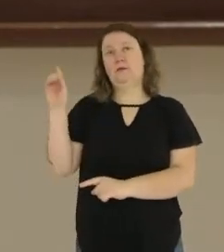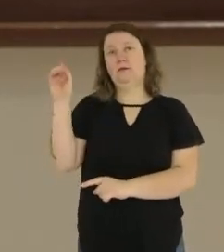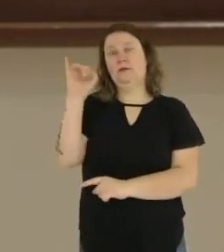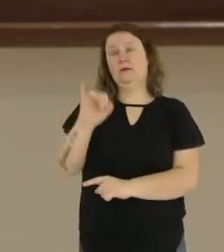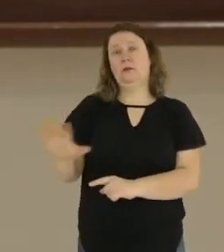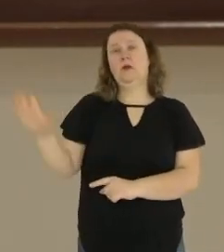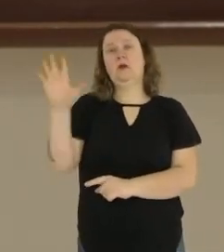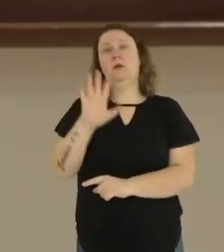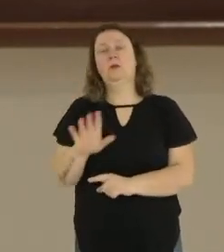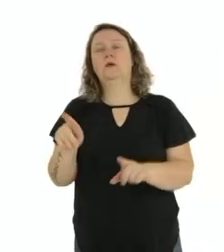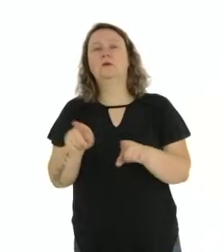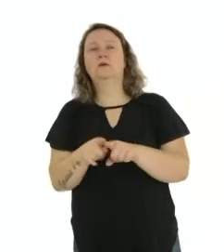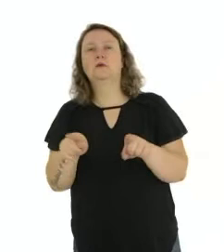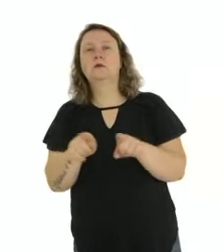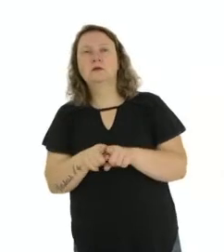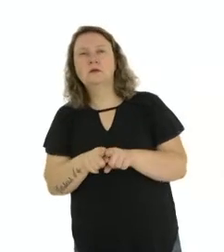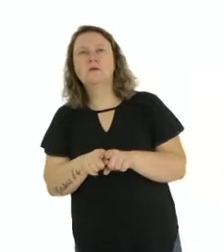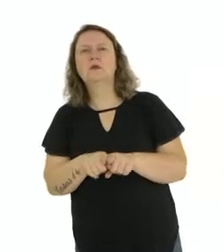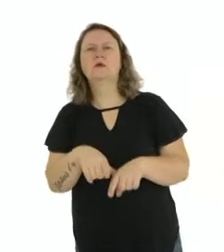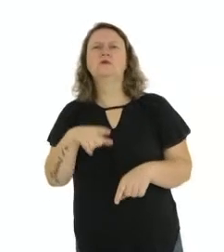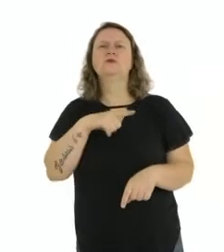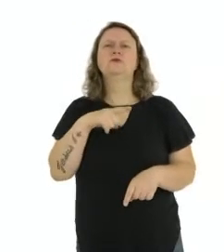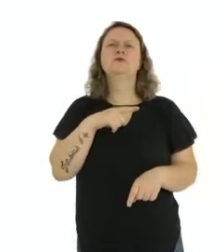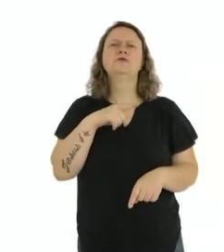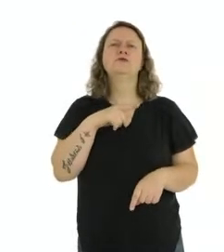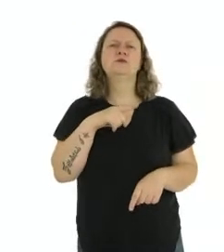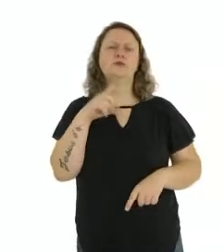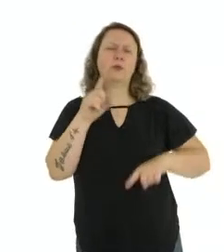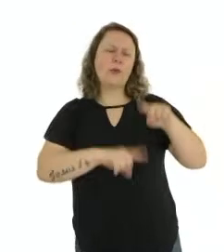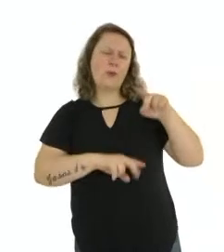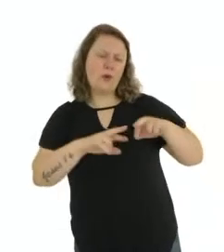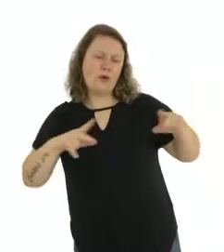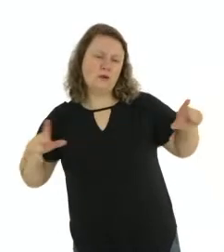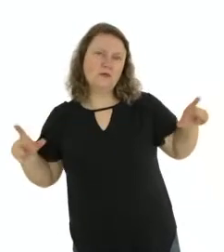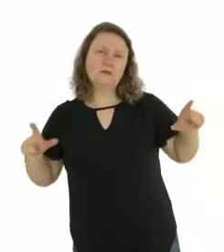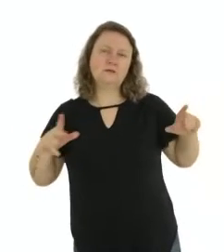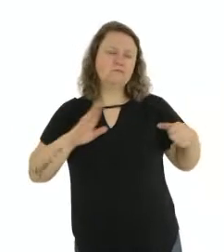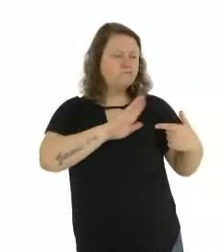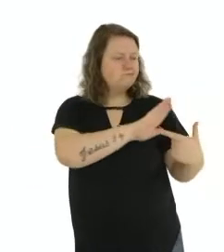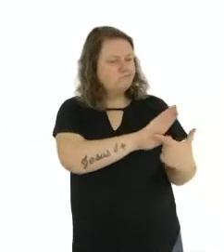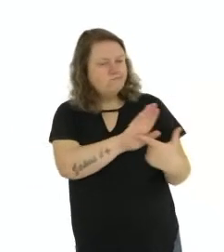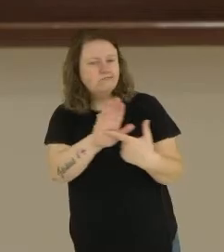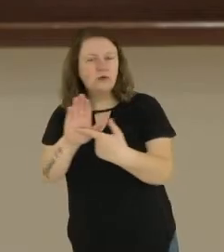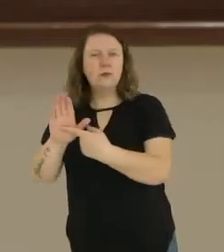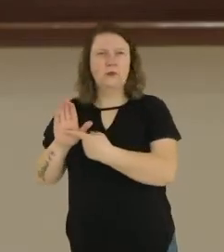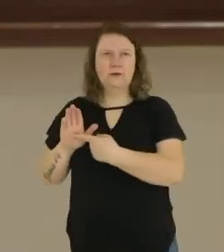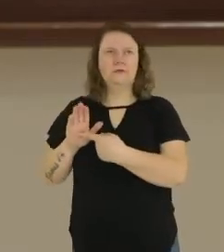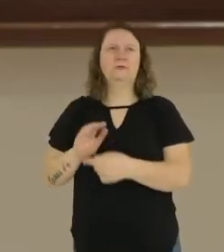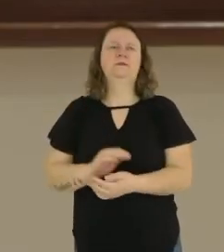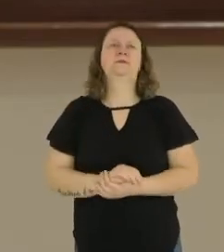mostra os colonos expondo todos os seus produtos, né, em Caxias do Sul.